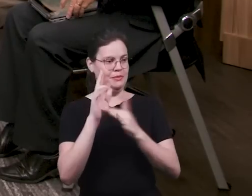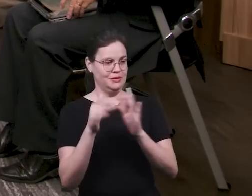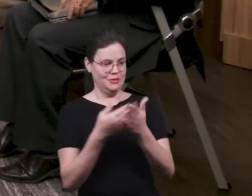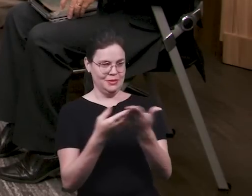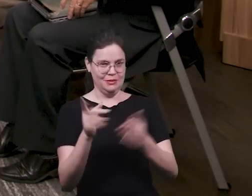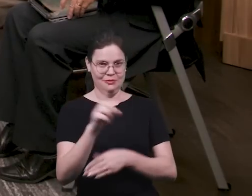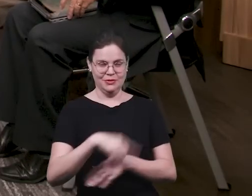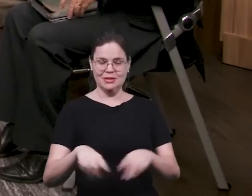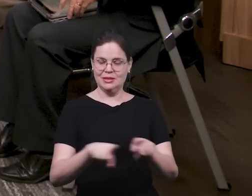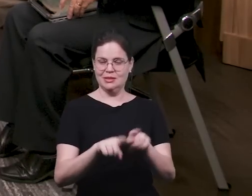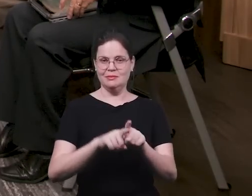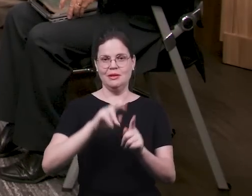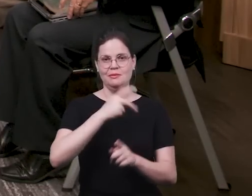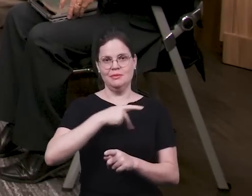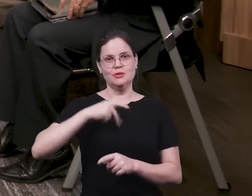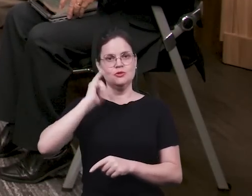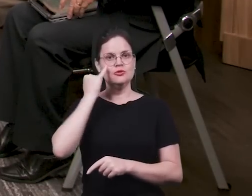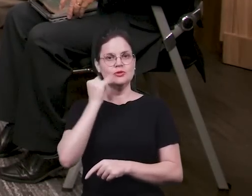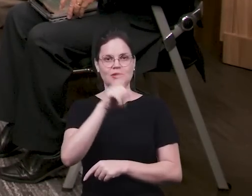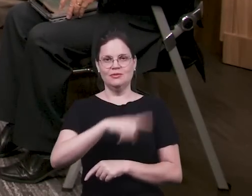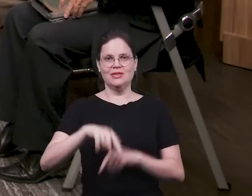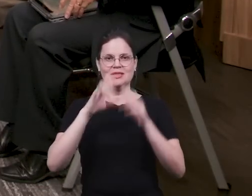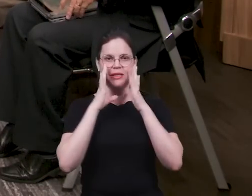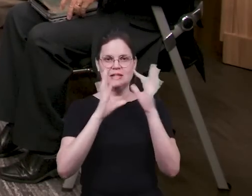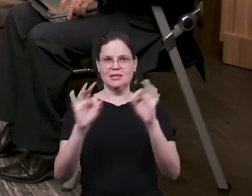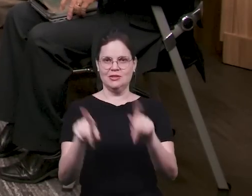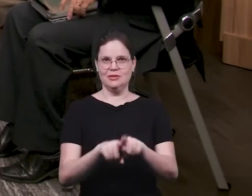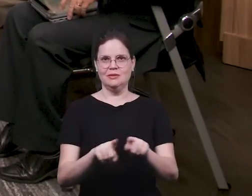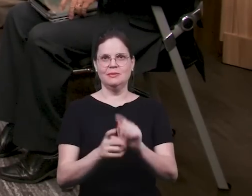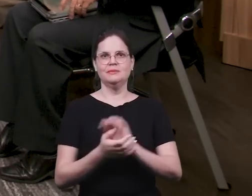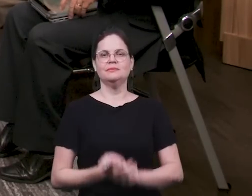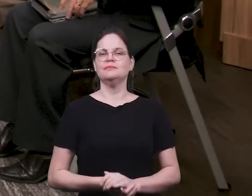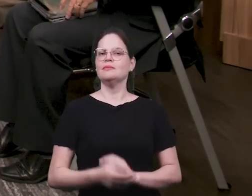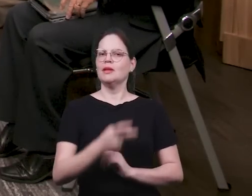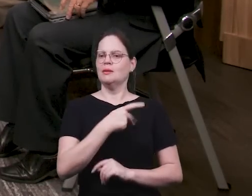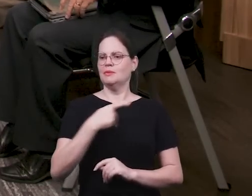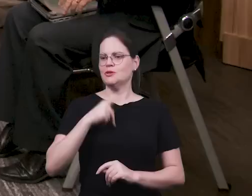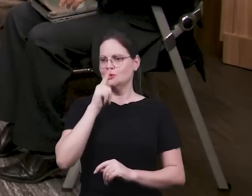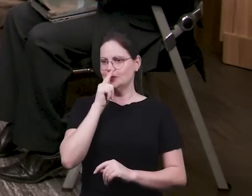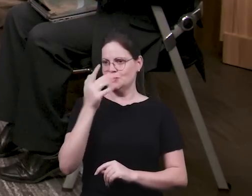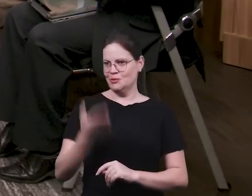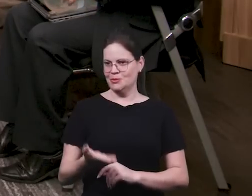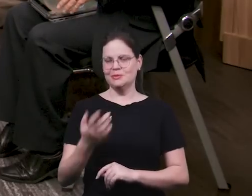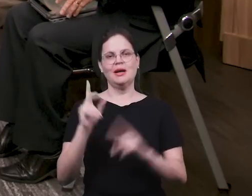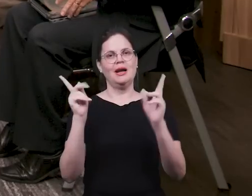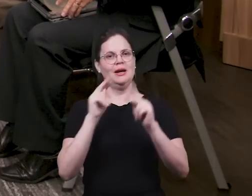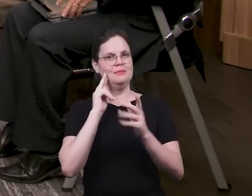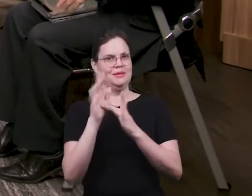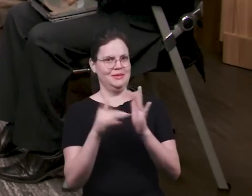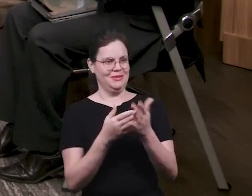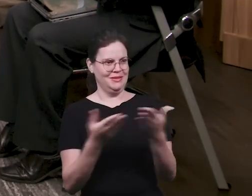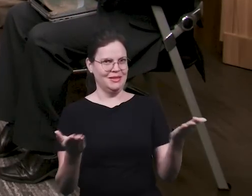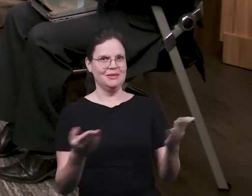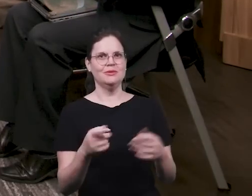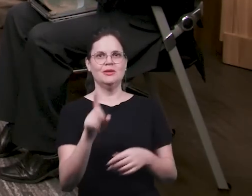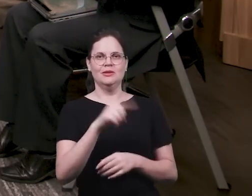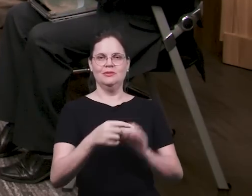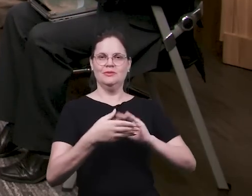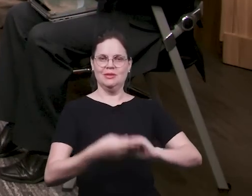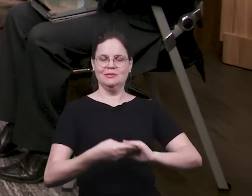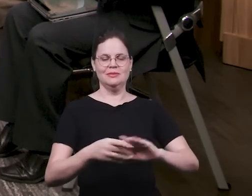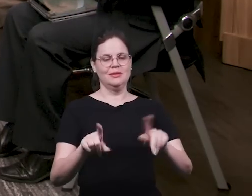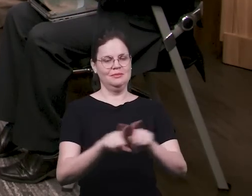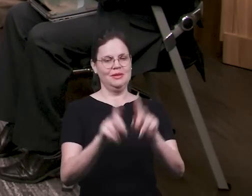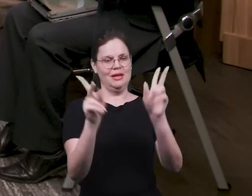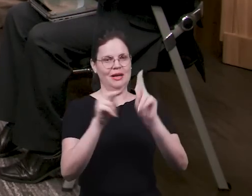e demais nossos telespectadores, amigos e irmãos. Amém. Pastor Gilson Souza, paz do Senhor. A paz do Senhor, pastor Josias, a paz do Senhor, os companheiros daqui que